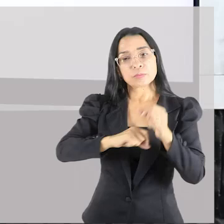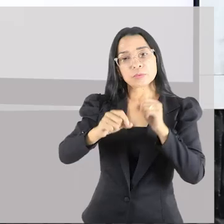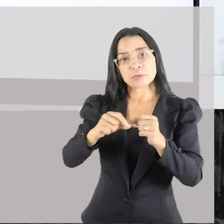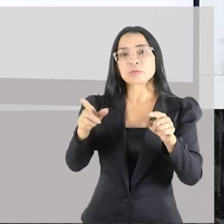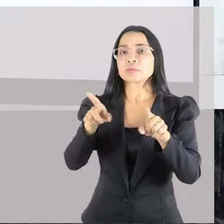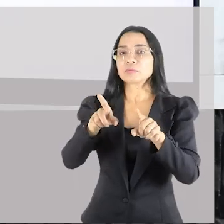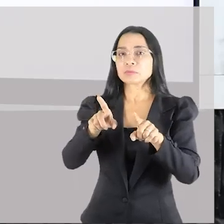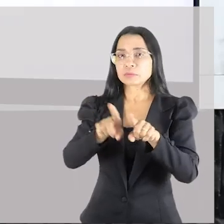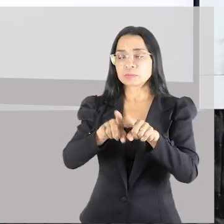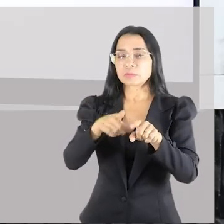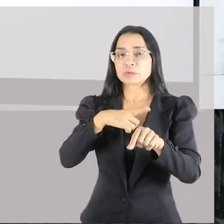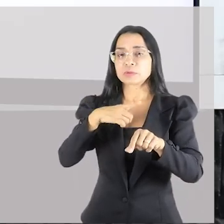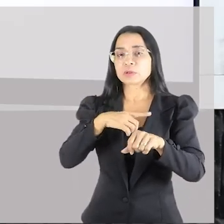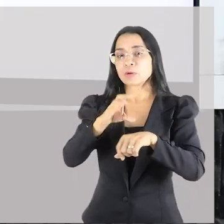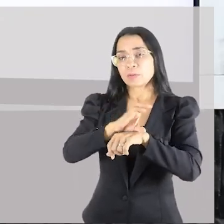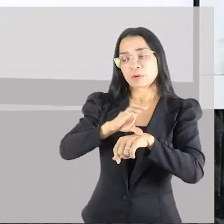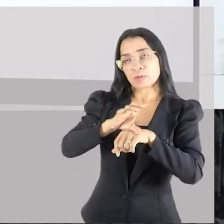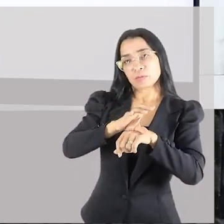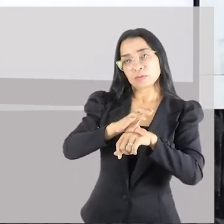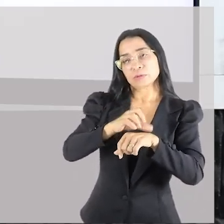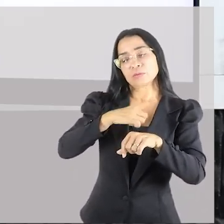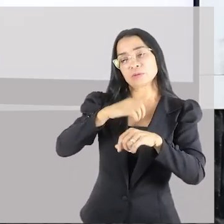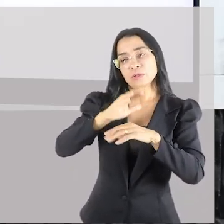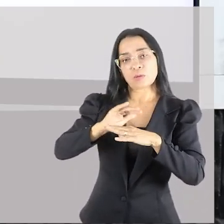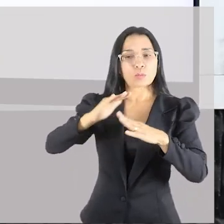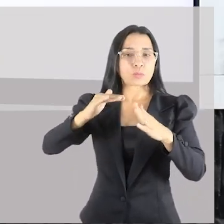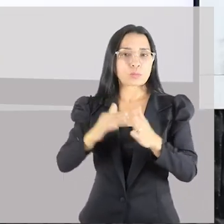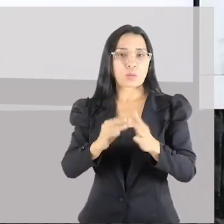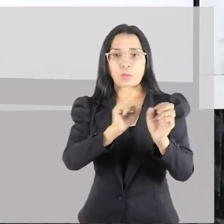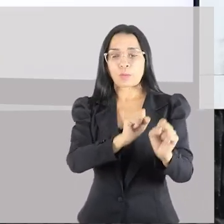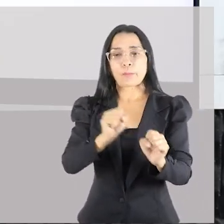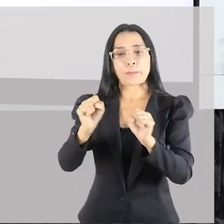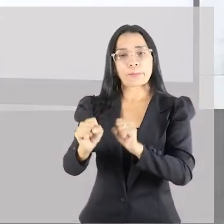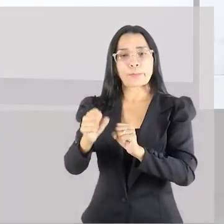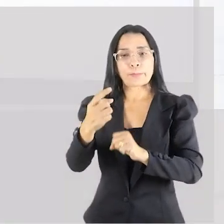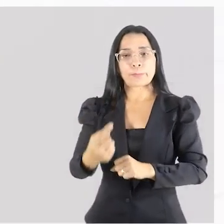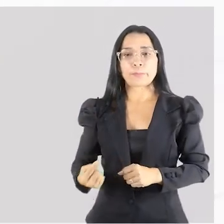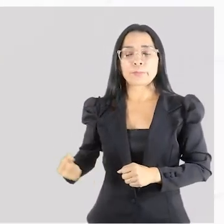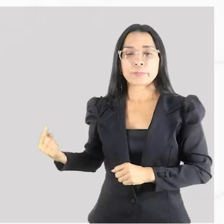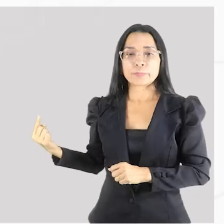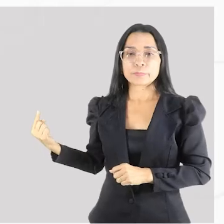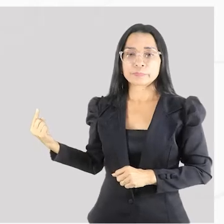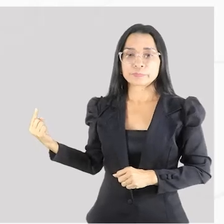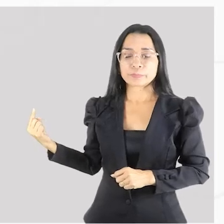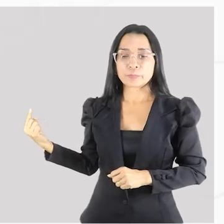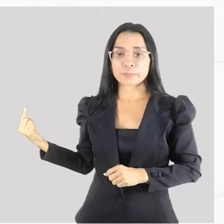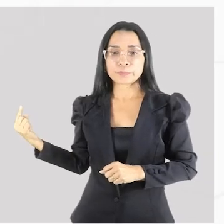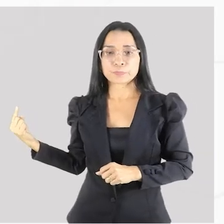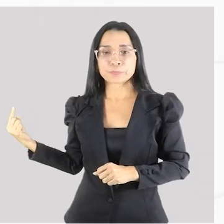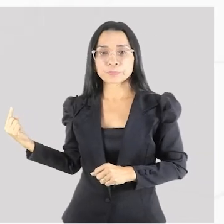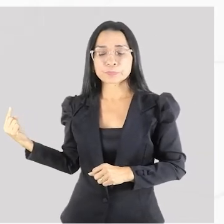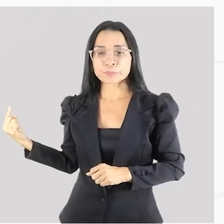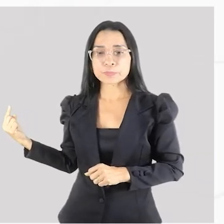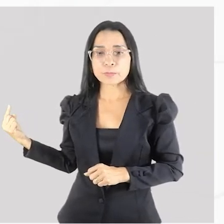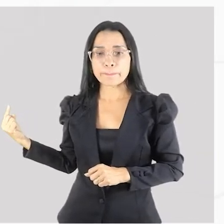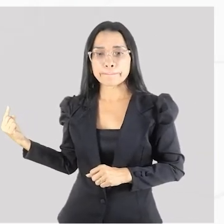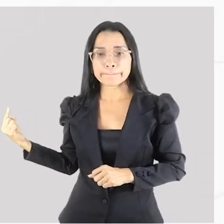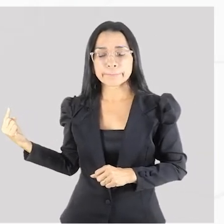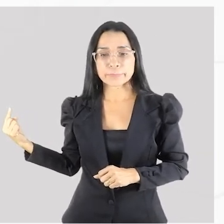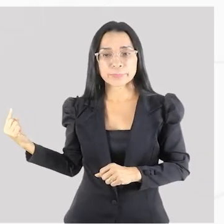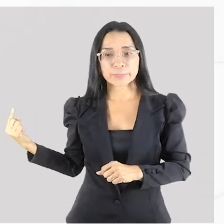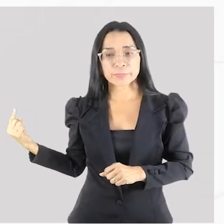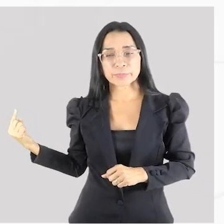para ele total. Mas vamos entender um pouco mais à frente. Aí você tem a Confederação do Equador,